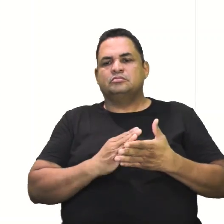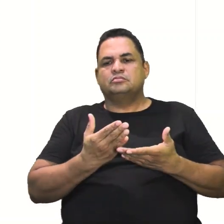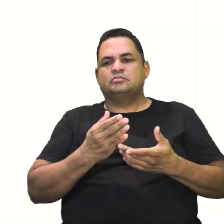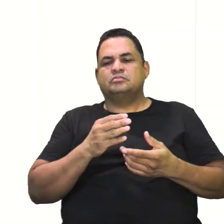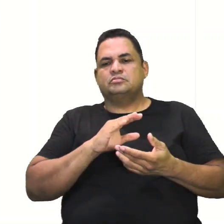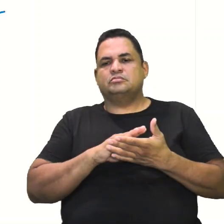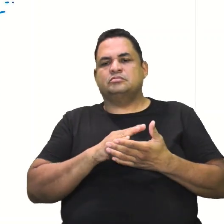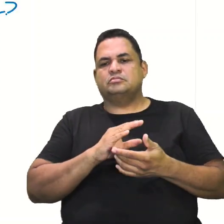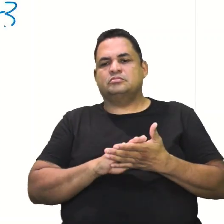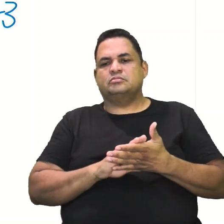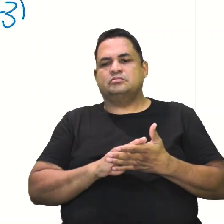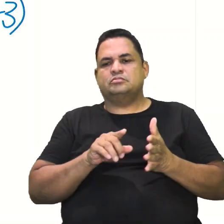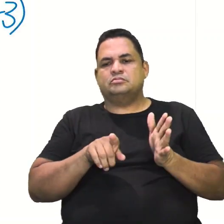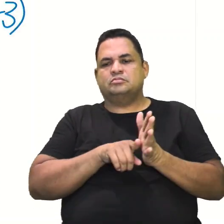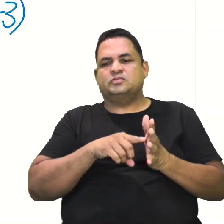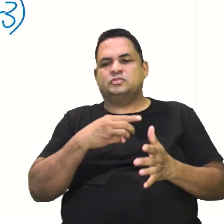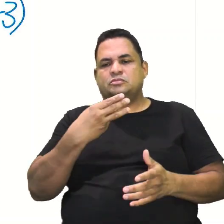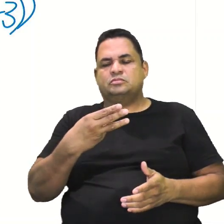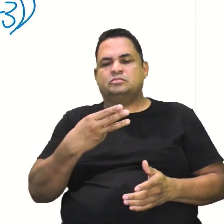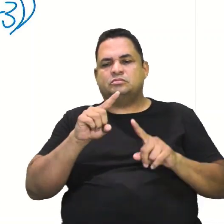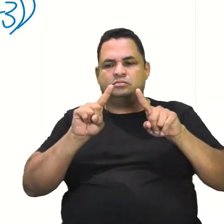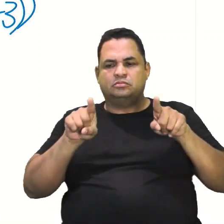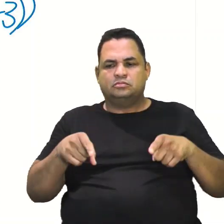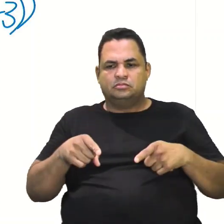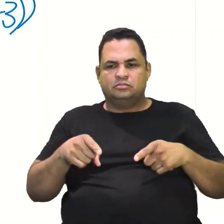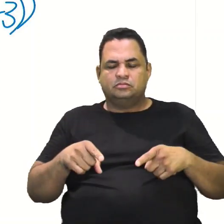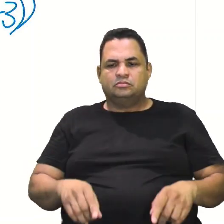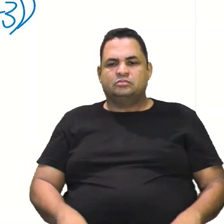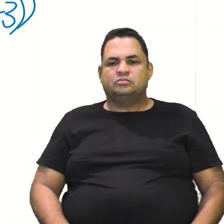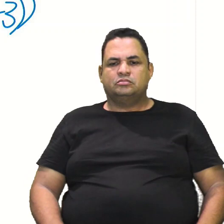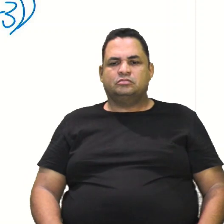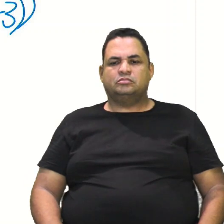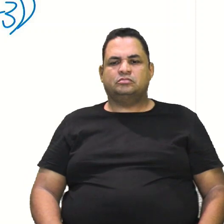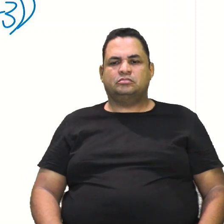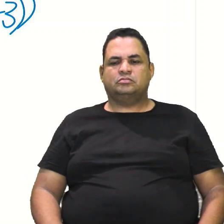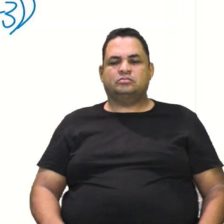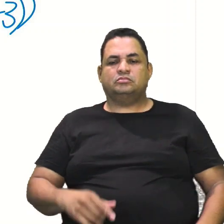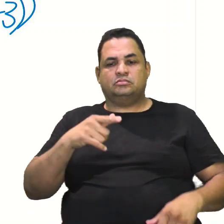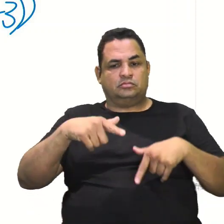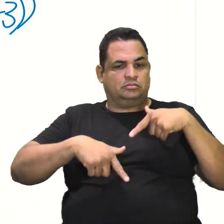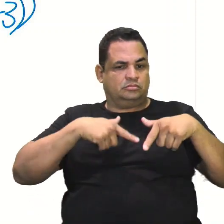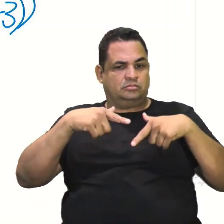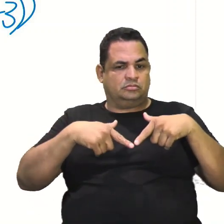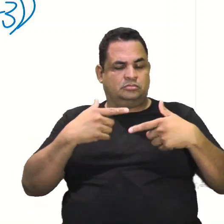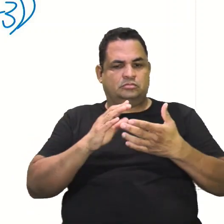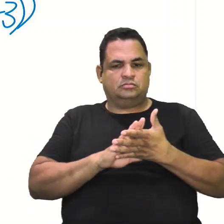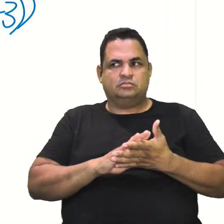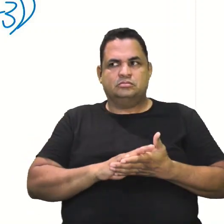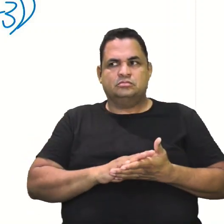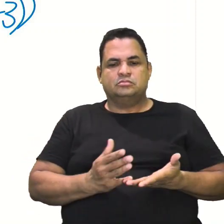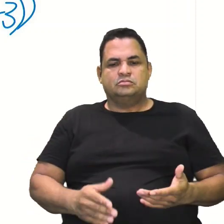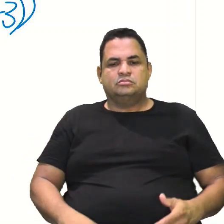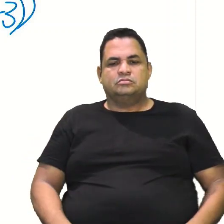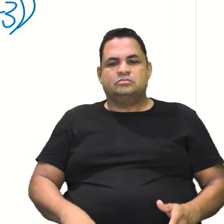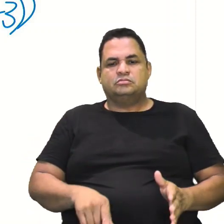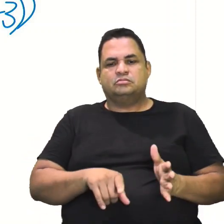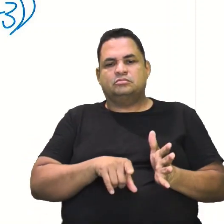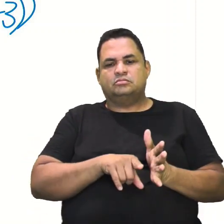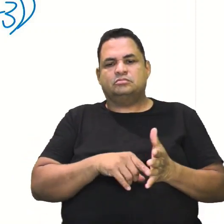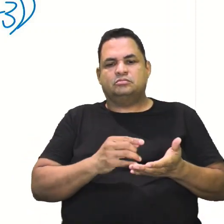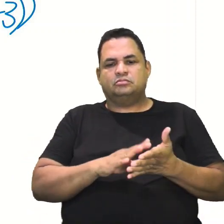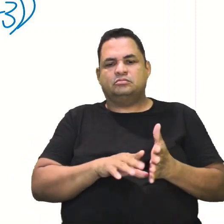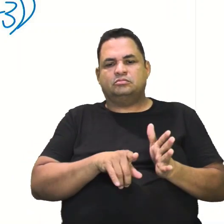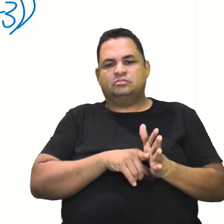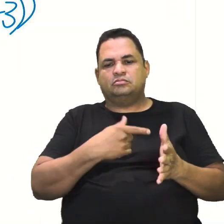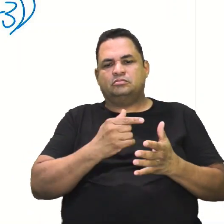o x do ponto? Menos 3. Menos 3. É trabalhoso, tá? Não é difícil. Y menos 2 é igual.